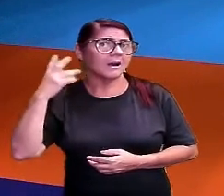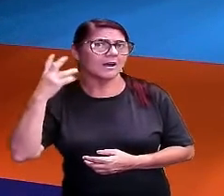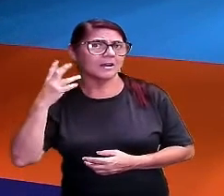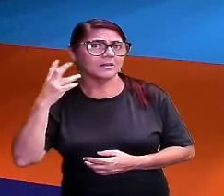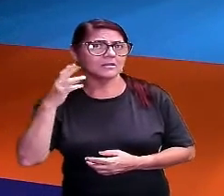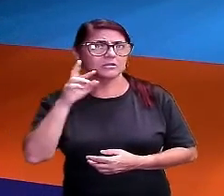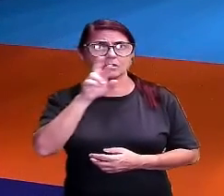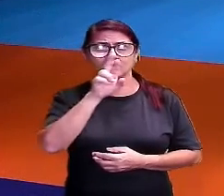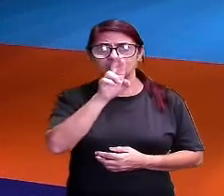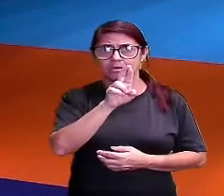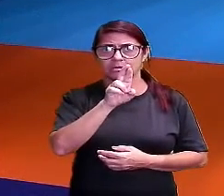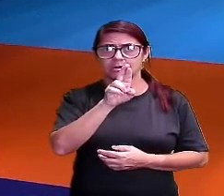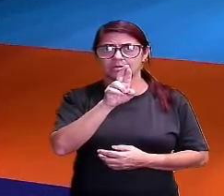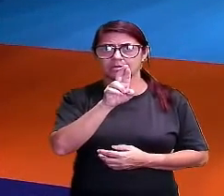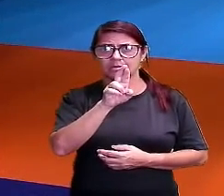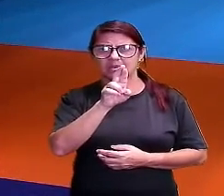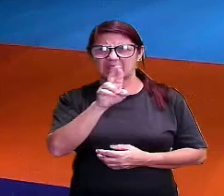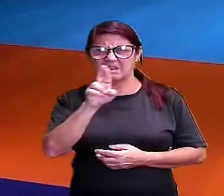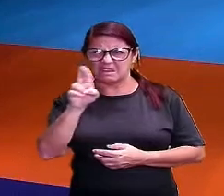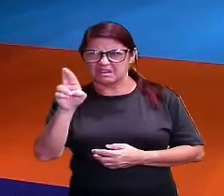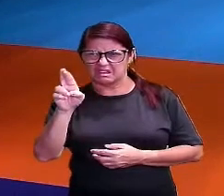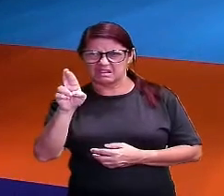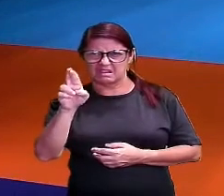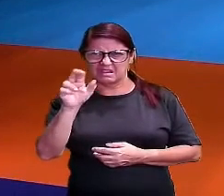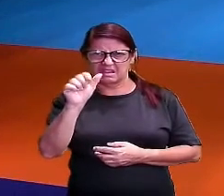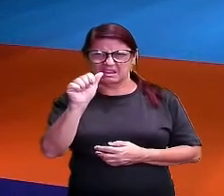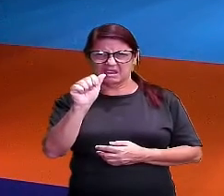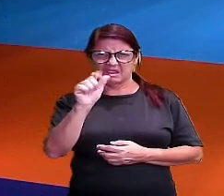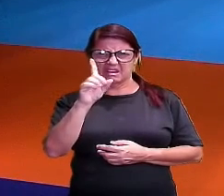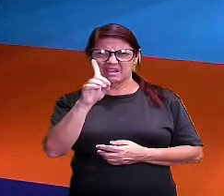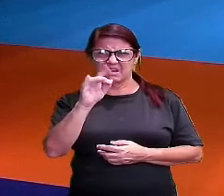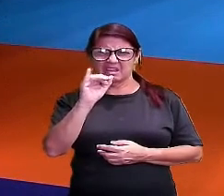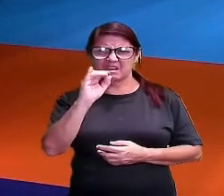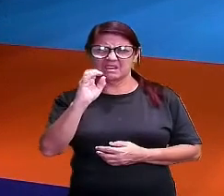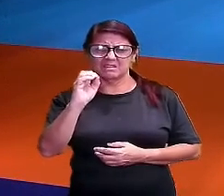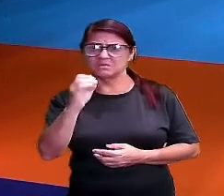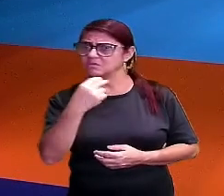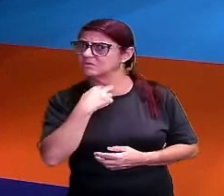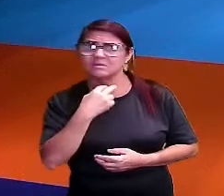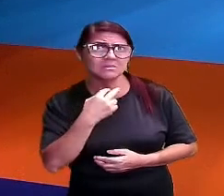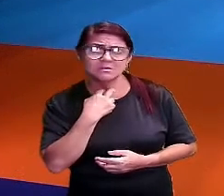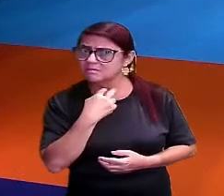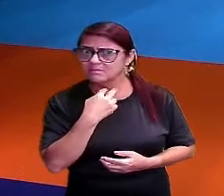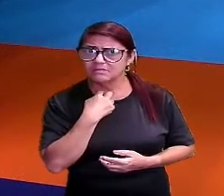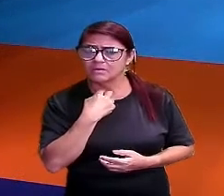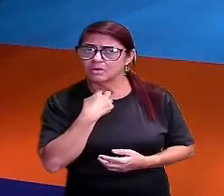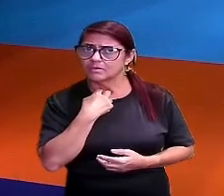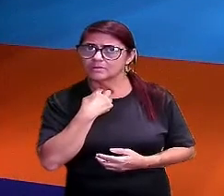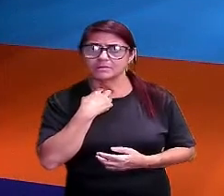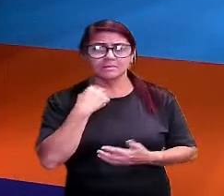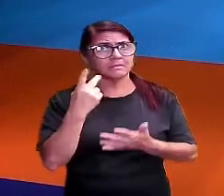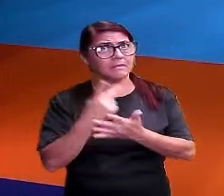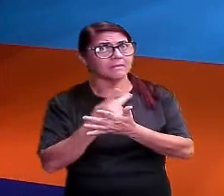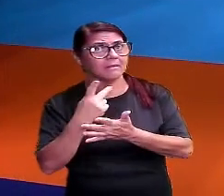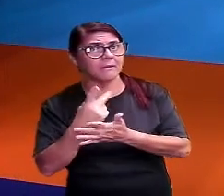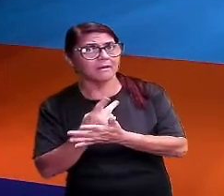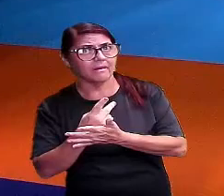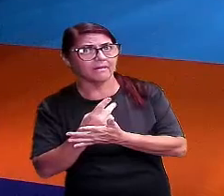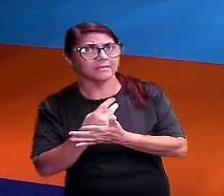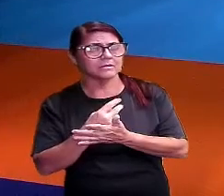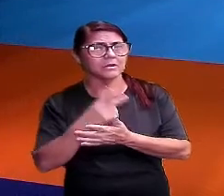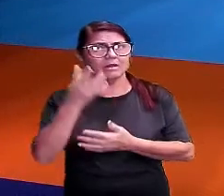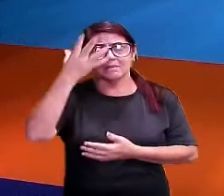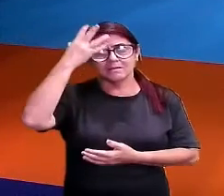R's iniciais, dois R's. Mas, professora, você falou que não pode. Isso mesmo, não esquece da